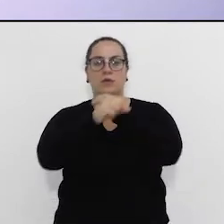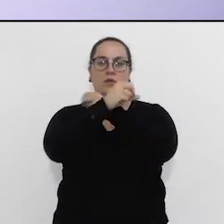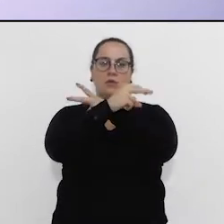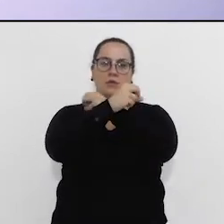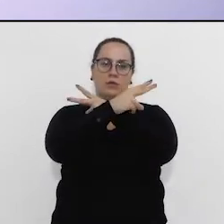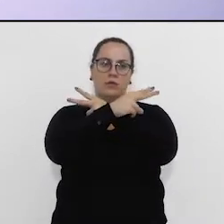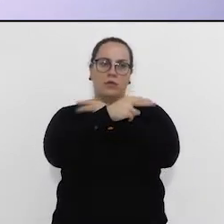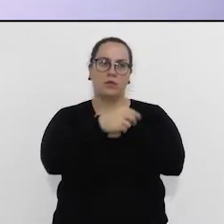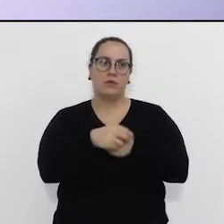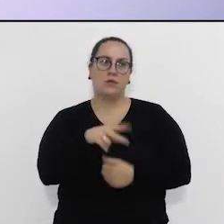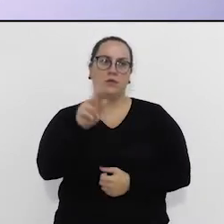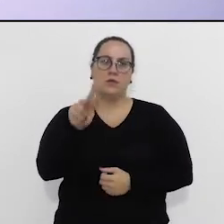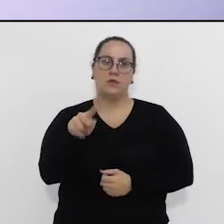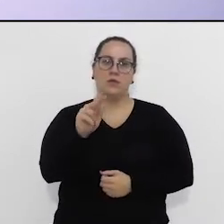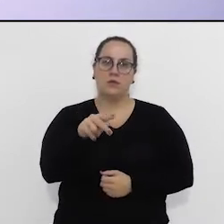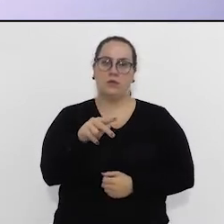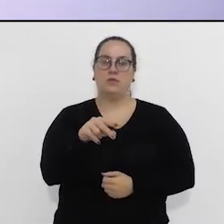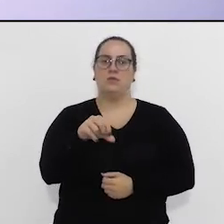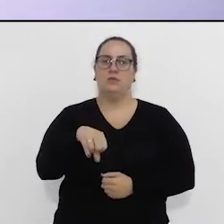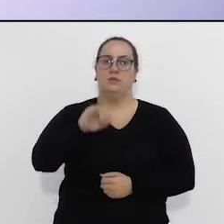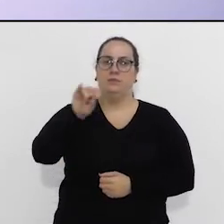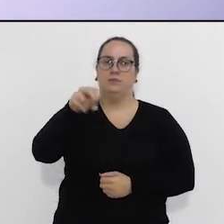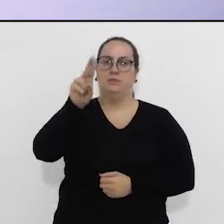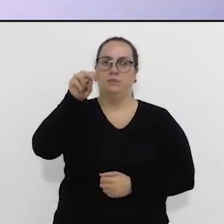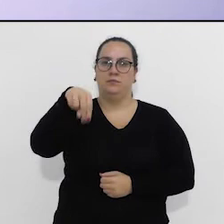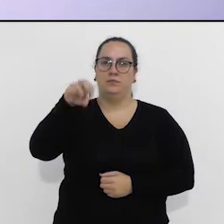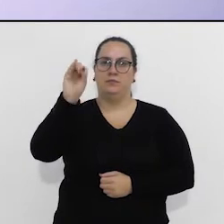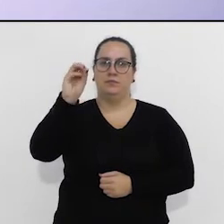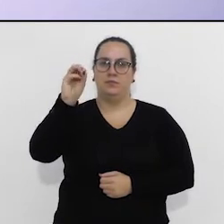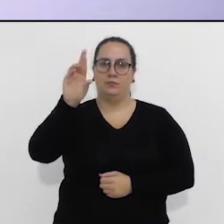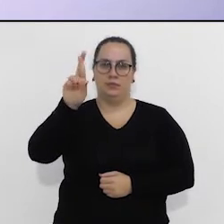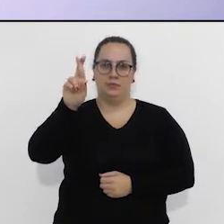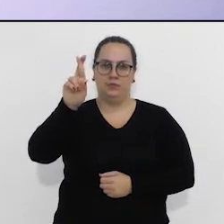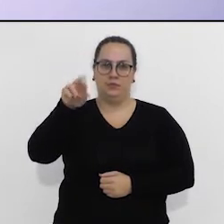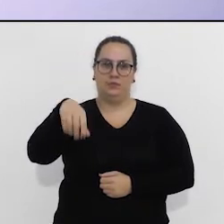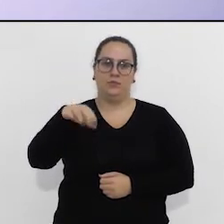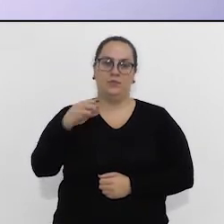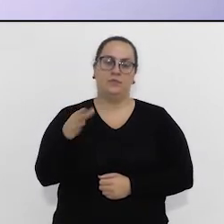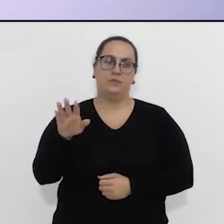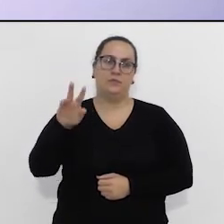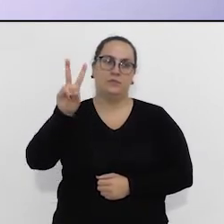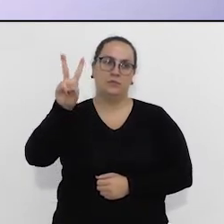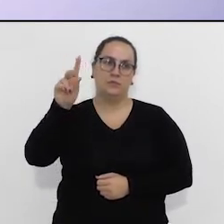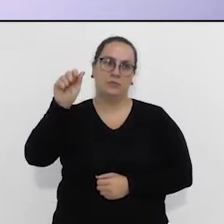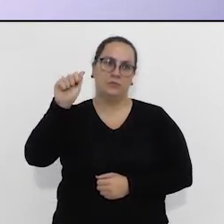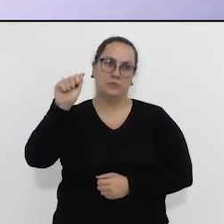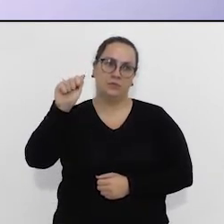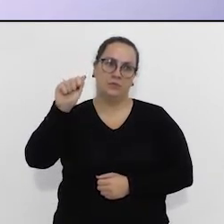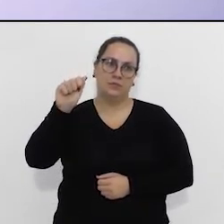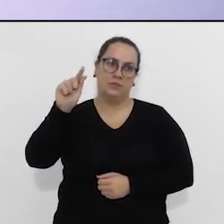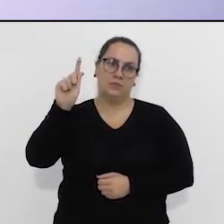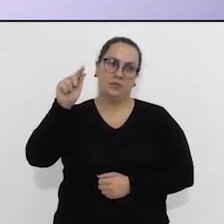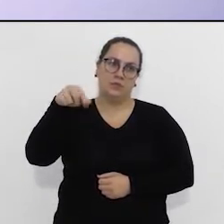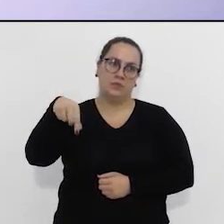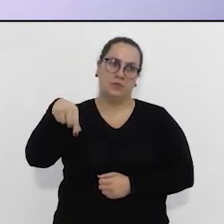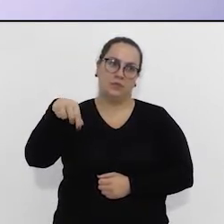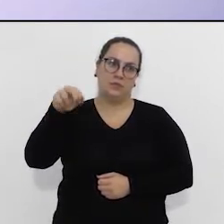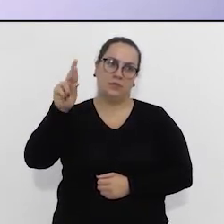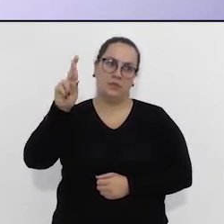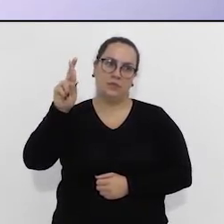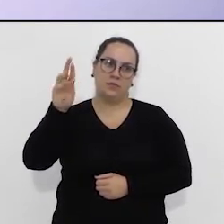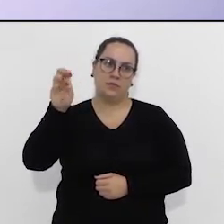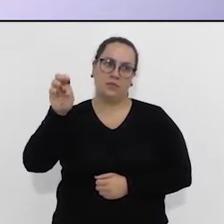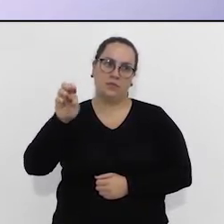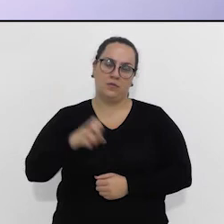os professores Inácio Junior e Wagner Bertoli poderão perguntar agora sobre administração